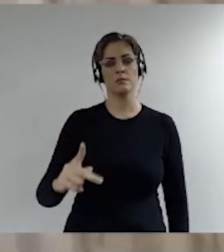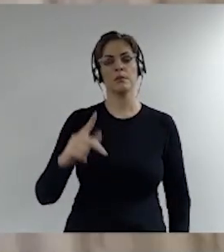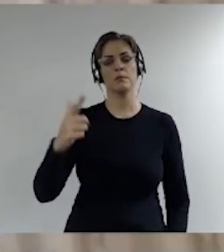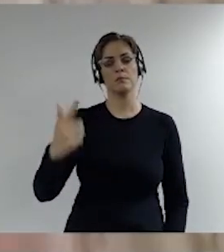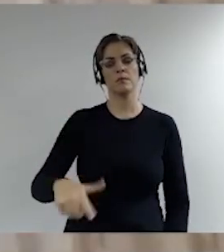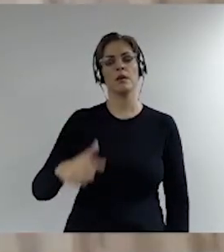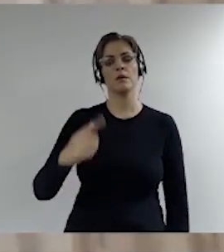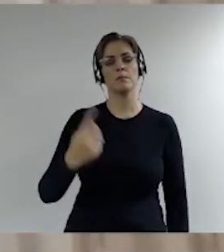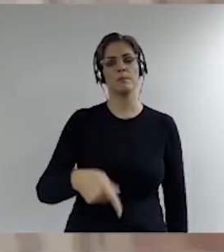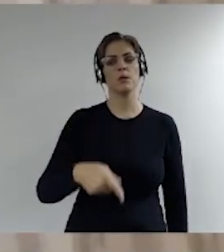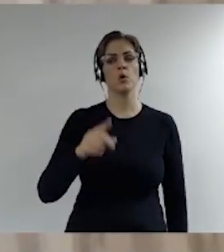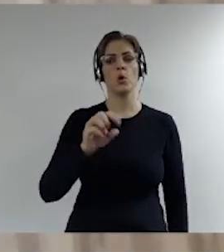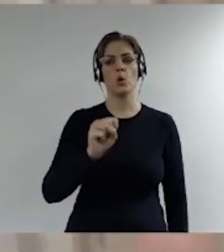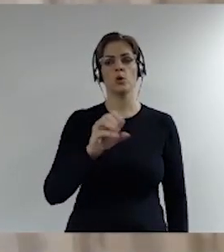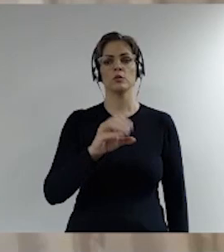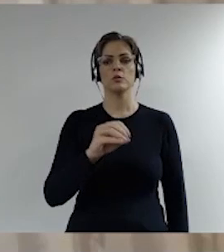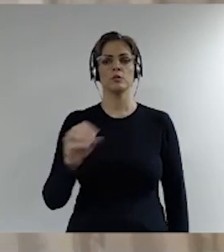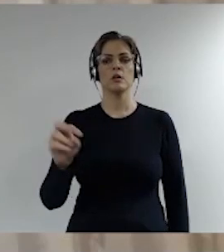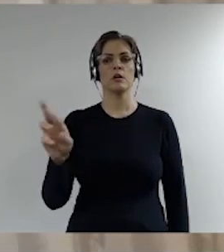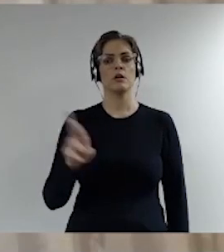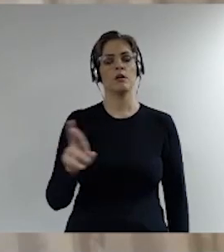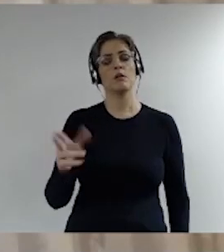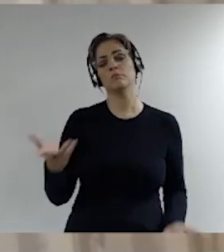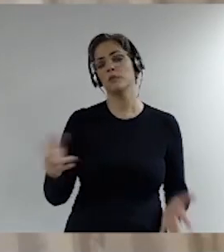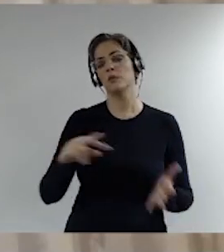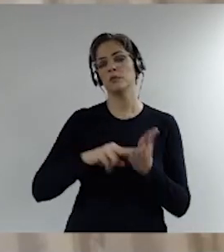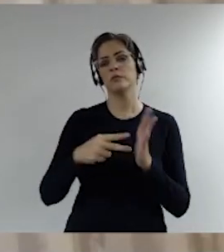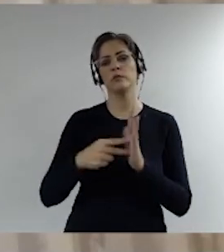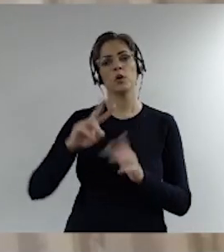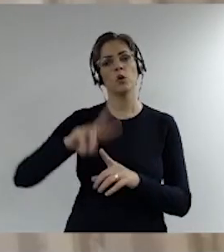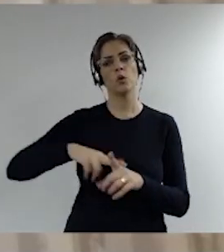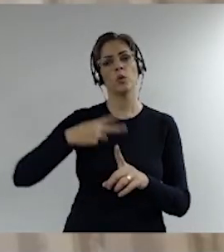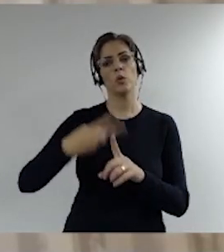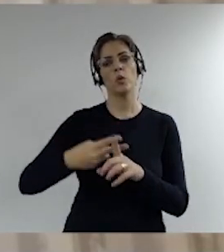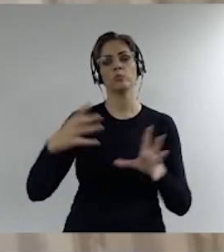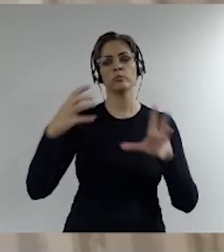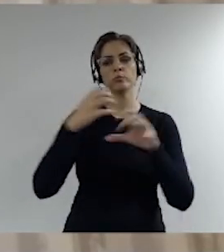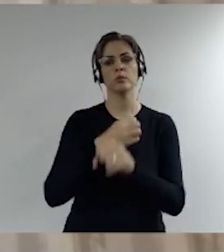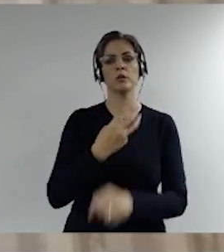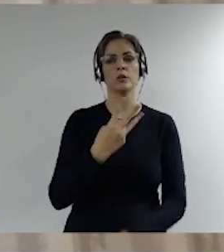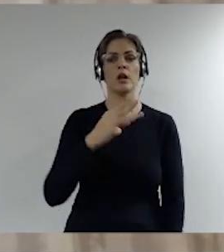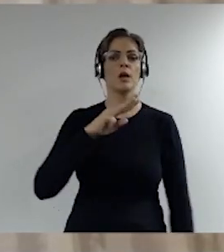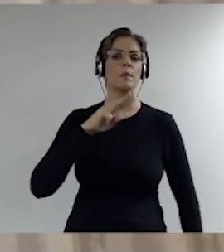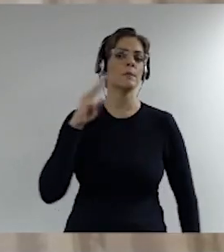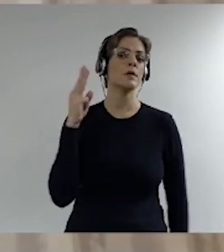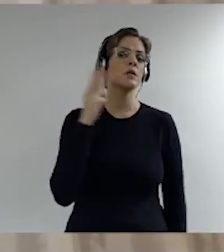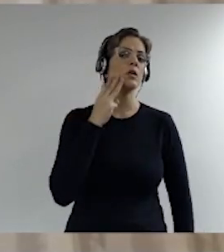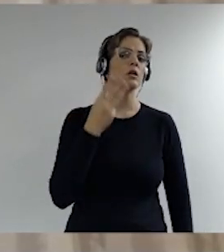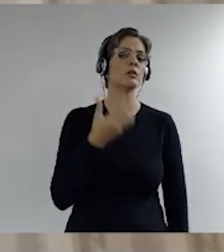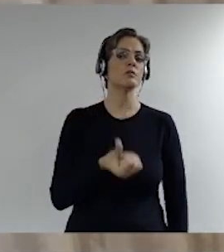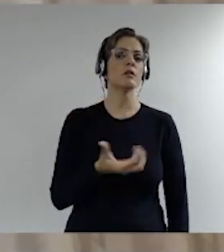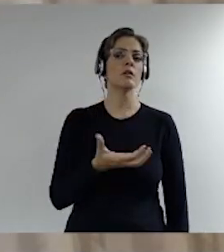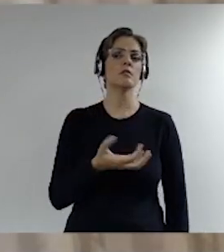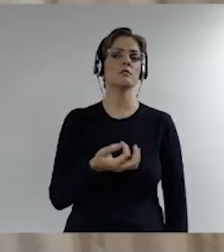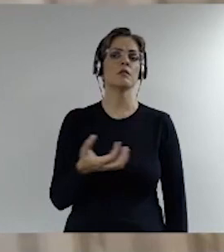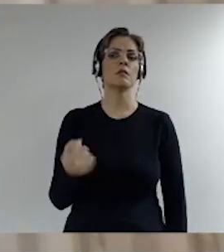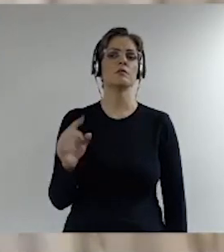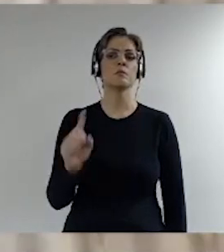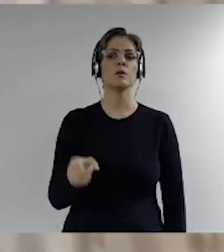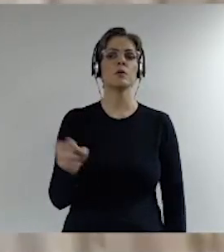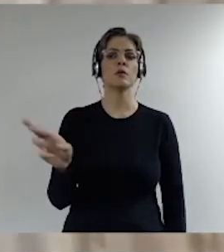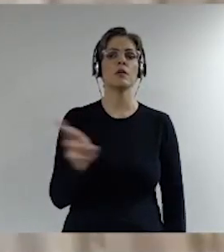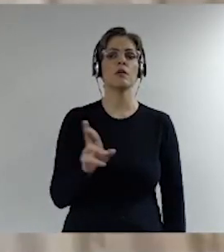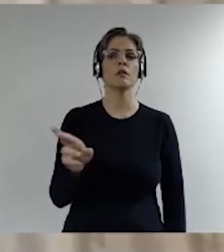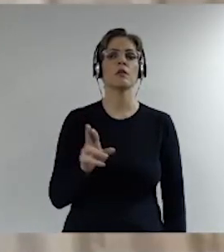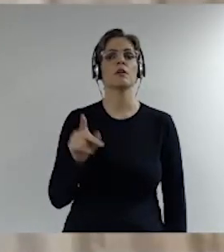dobro do que a OAB de São Paulo e a CASP receberam, totalizando R$3.600.000. E, a partir